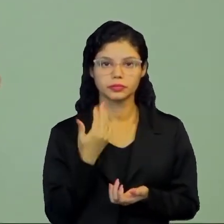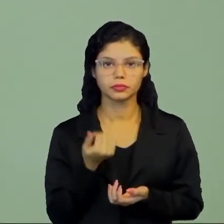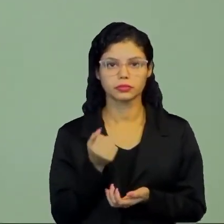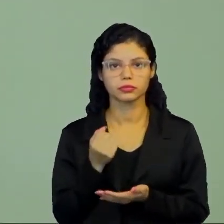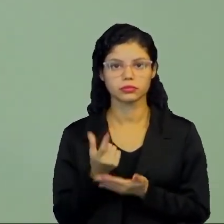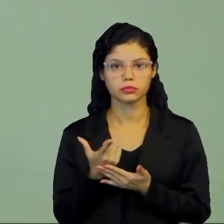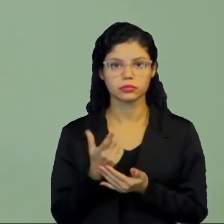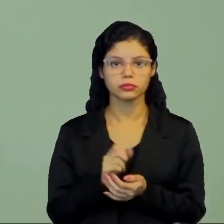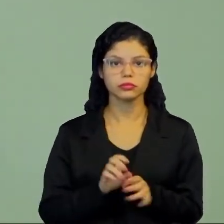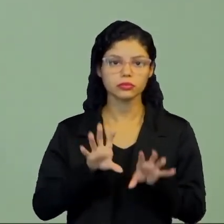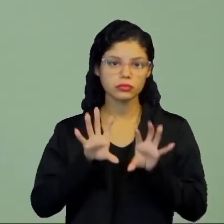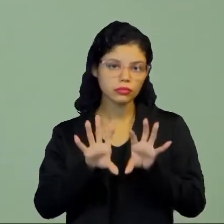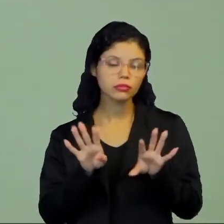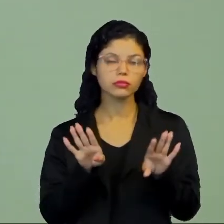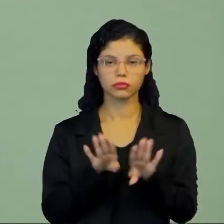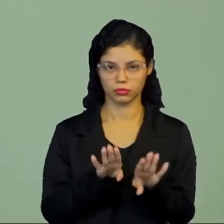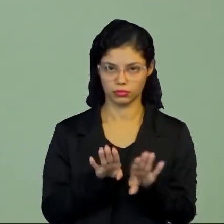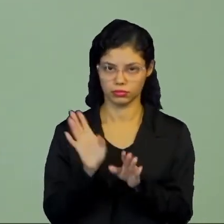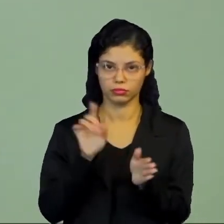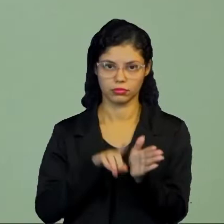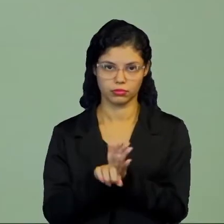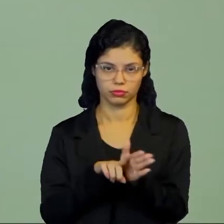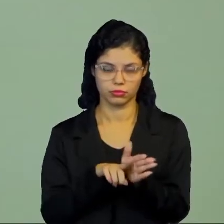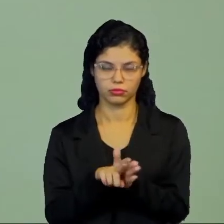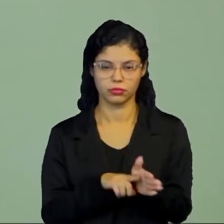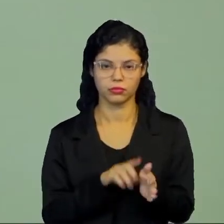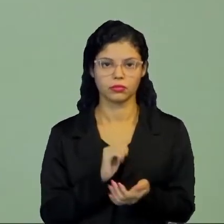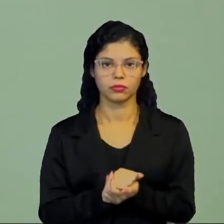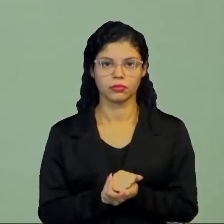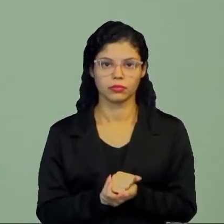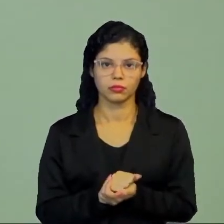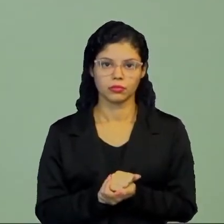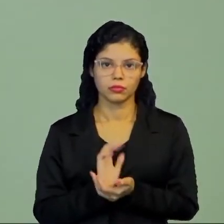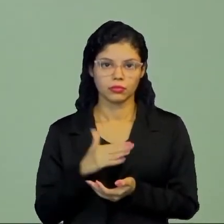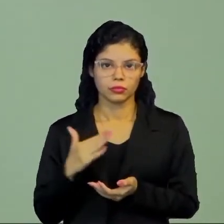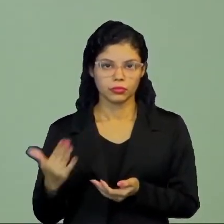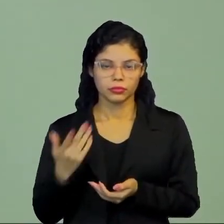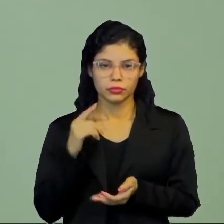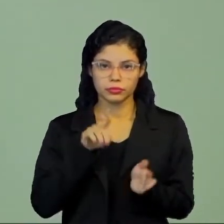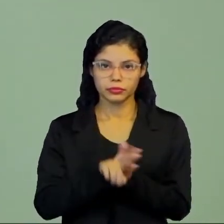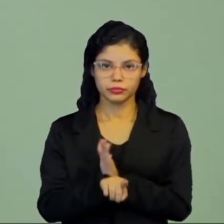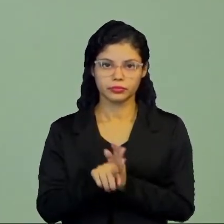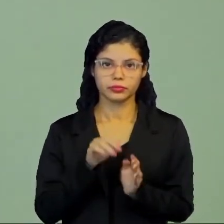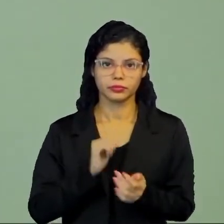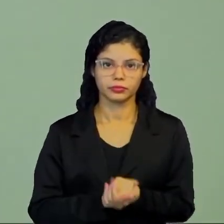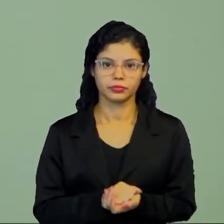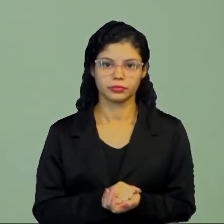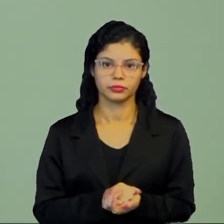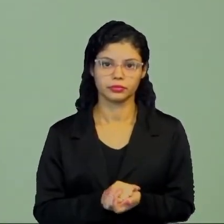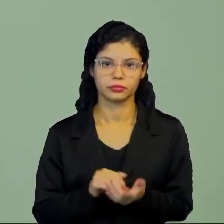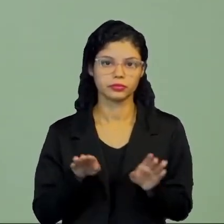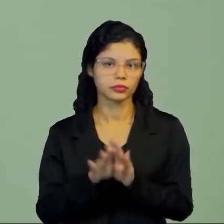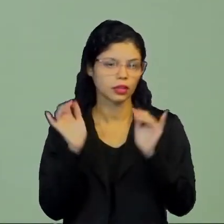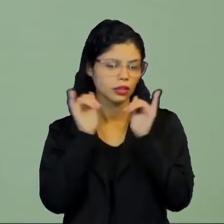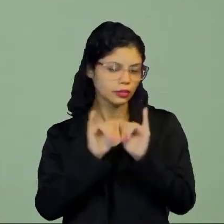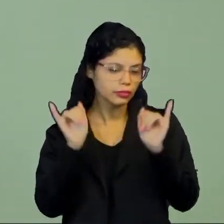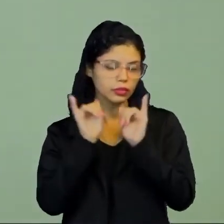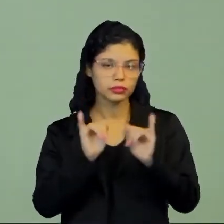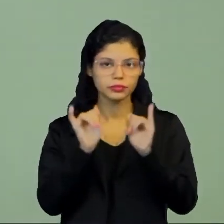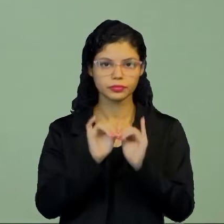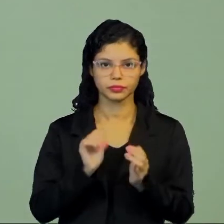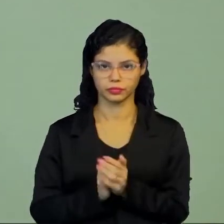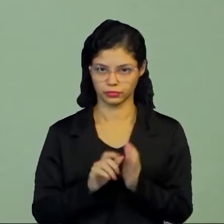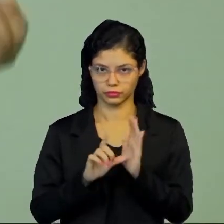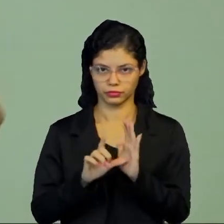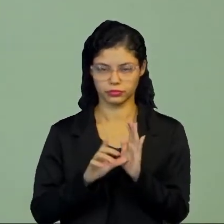você vai comprar. Assim também é a pesquisa. E quando alguém pergunta, você vai divulgar. Ah, fui em